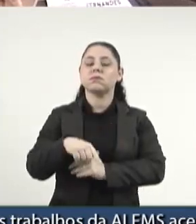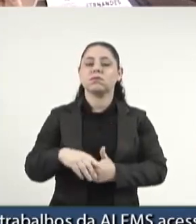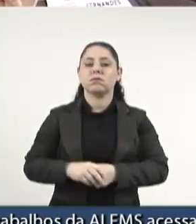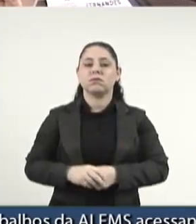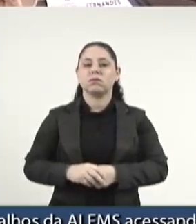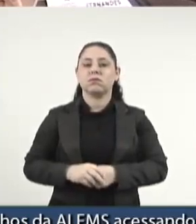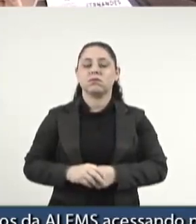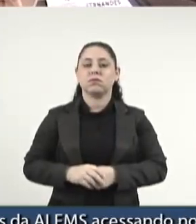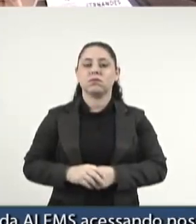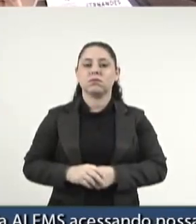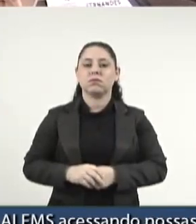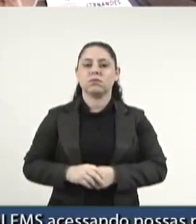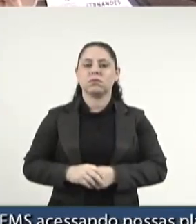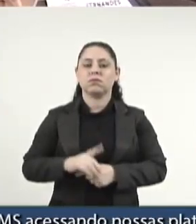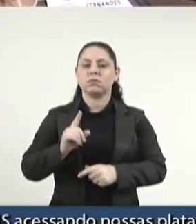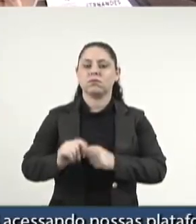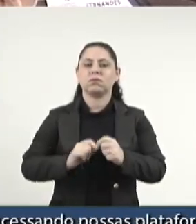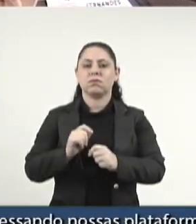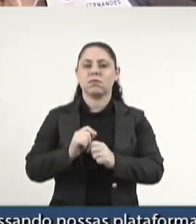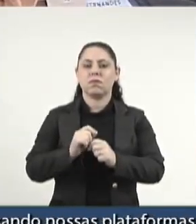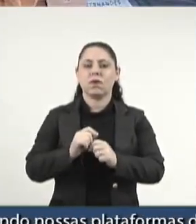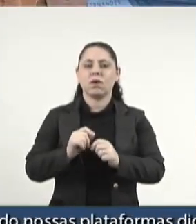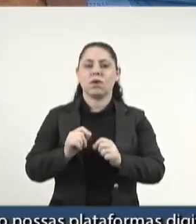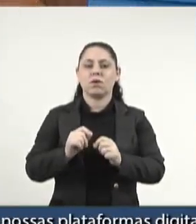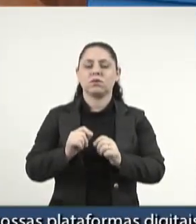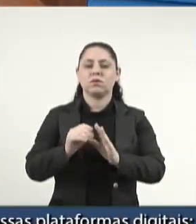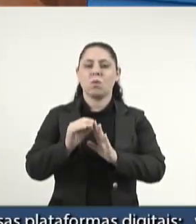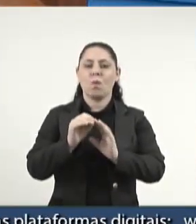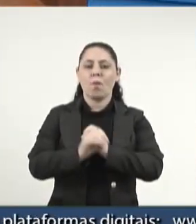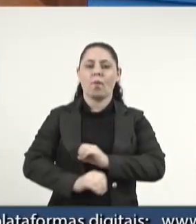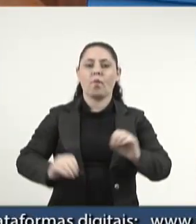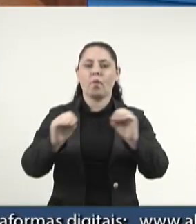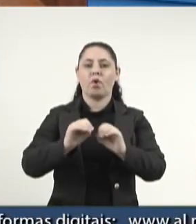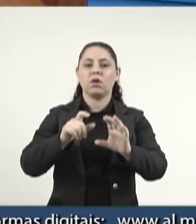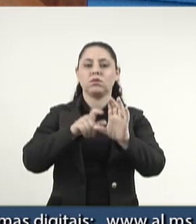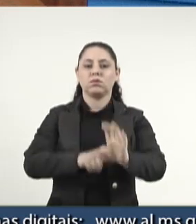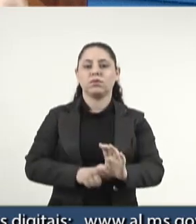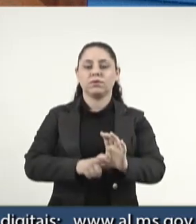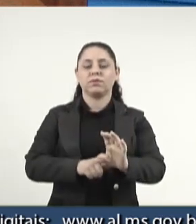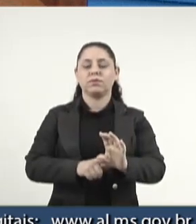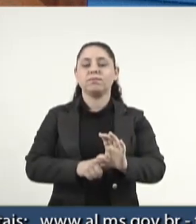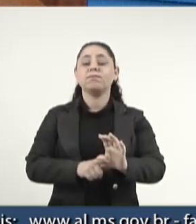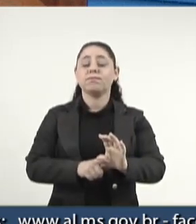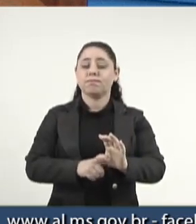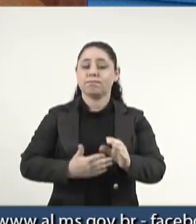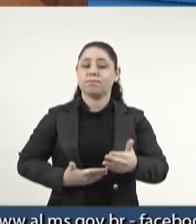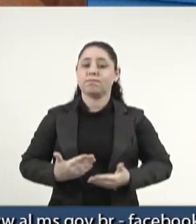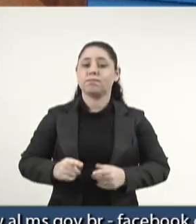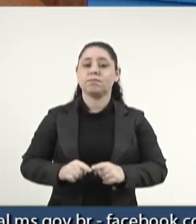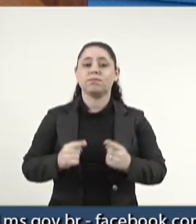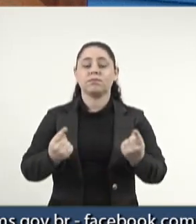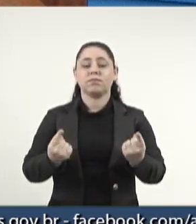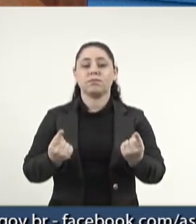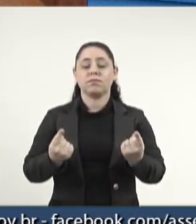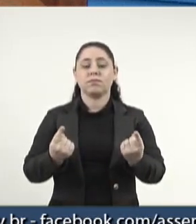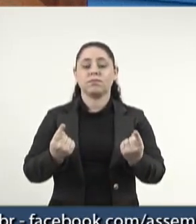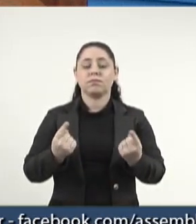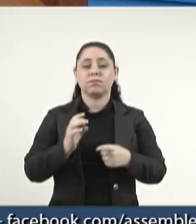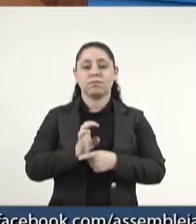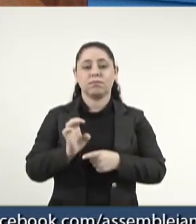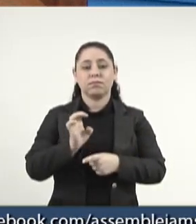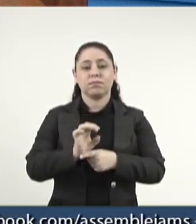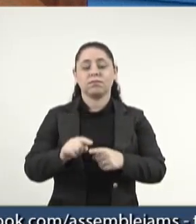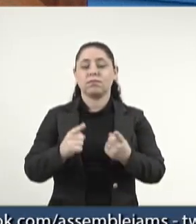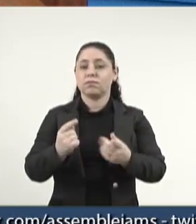era exonerar qualquer tipo de cobrança dos servidores públicos do Estado do Mato Grosso do Sul. Mas o que esse parlamentar traz, deputada Mara,